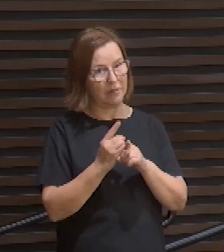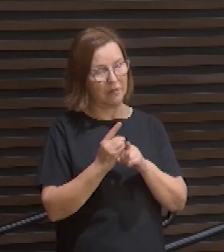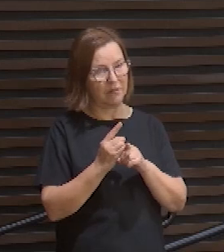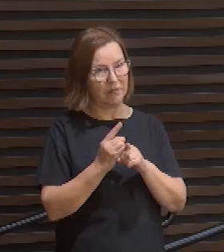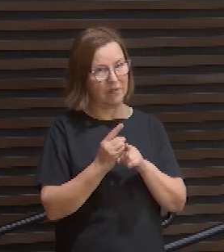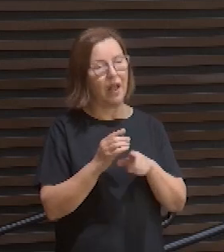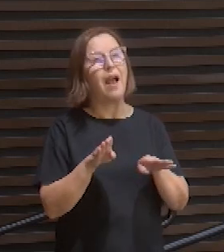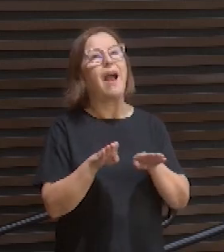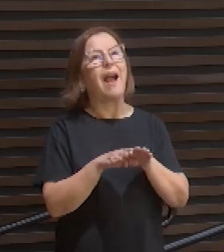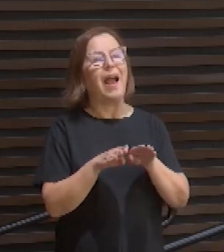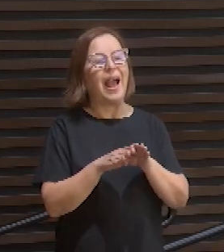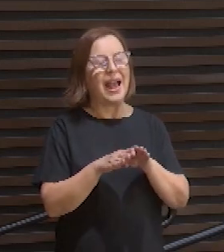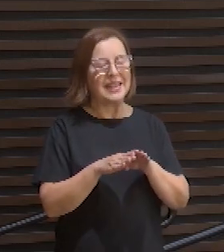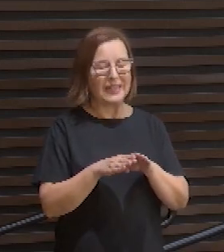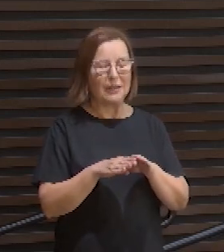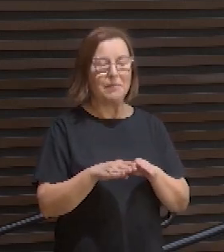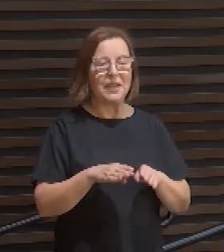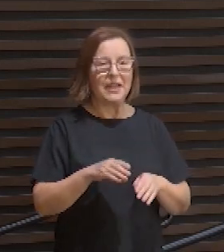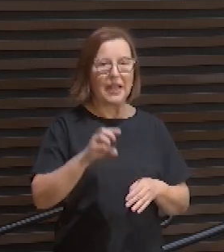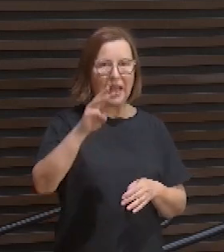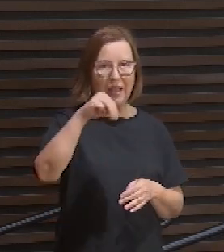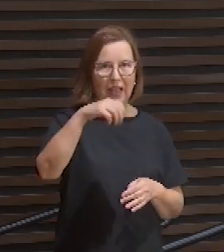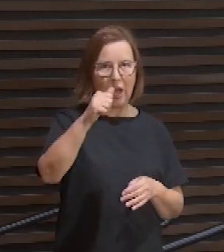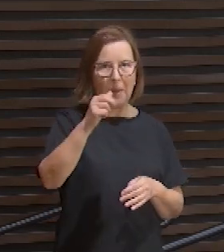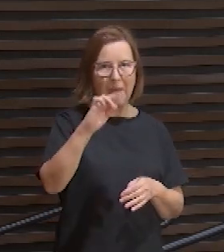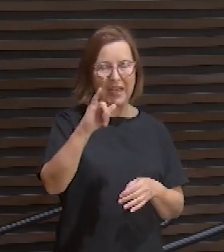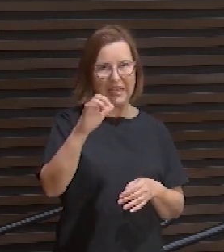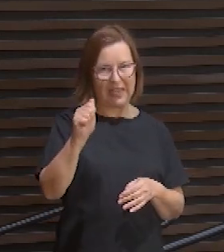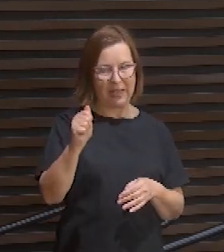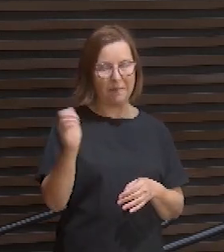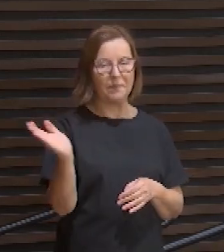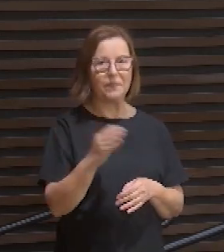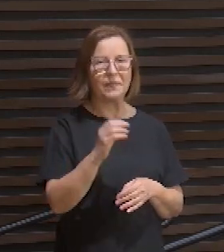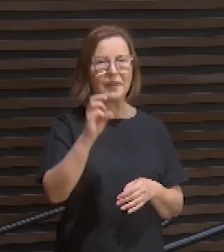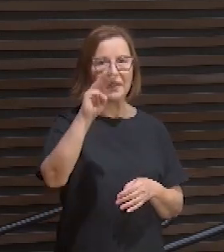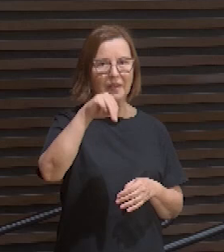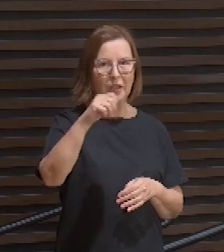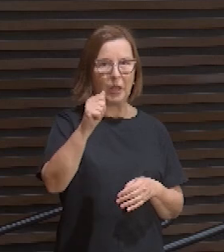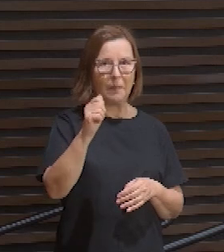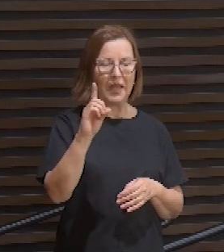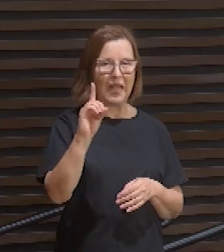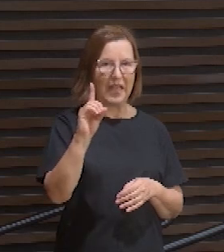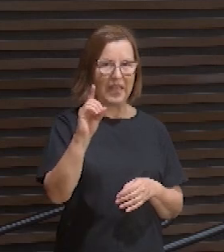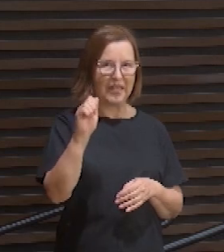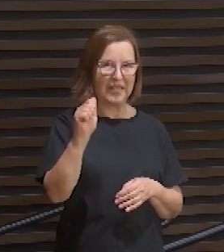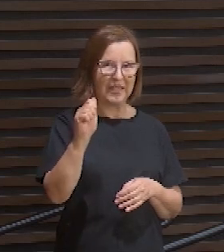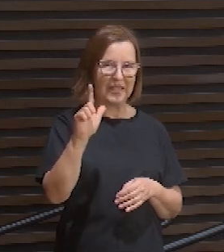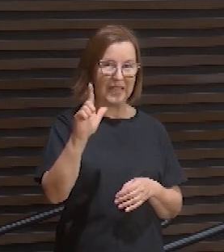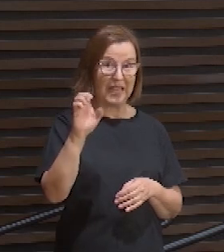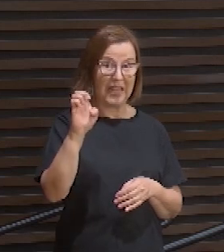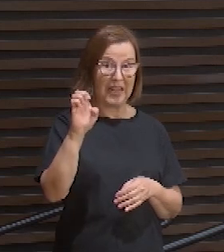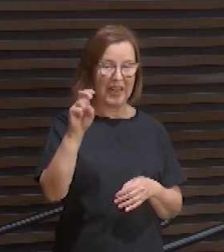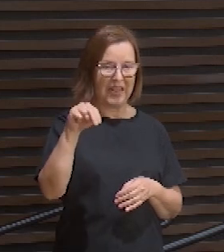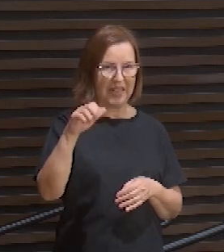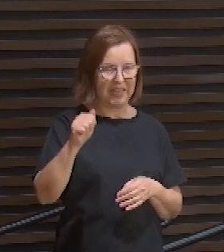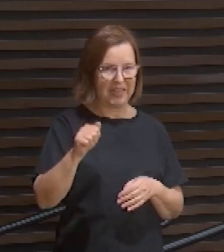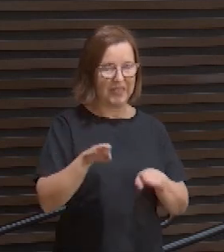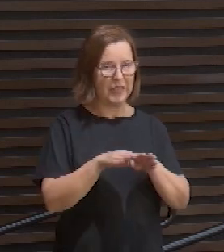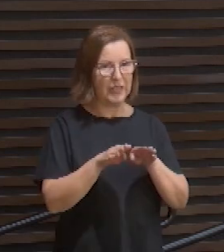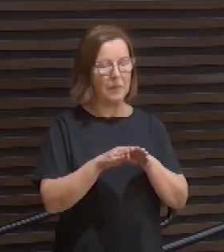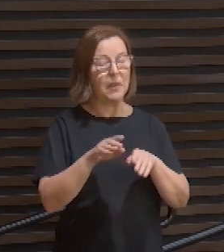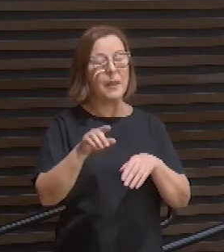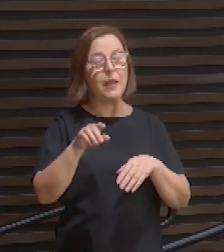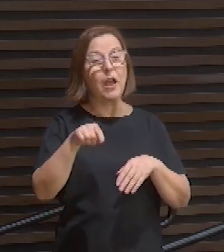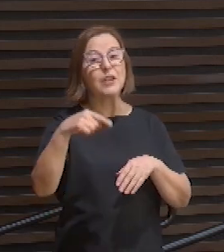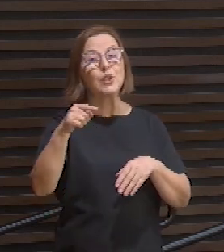outras mulheres, lembra? Isso para não mencionar aqui, queridos, os soldados que estavam